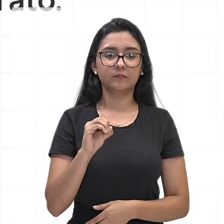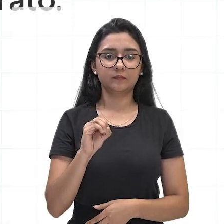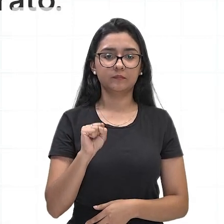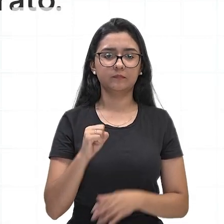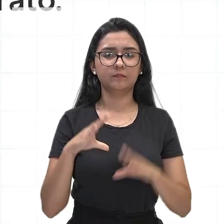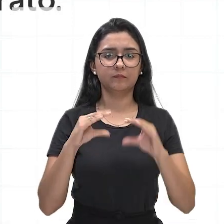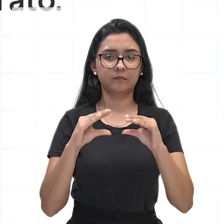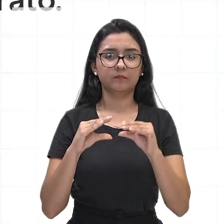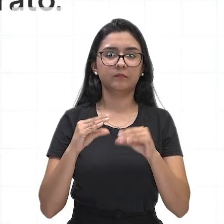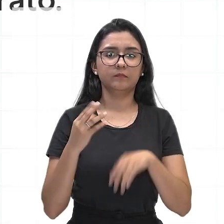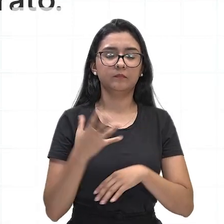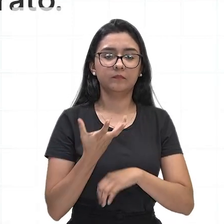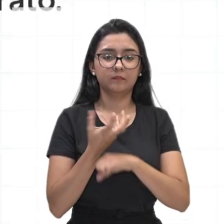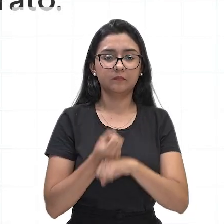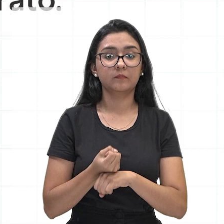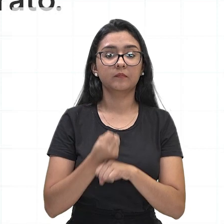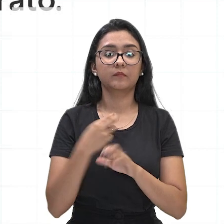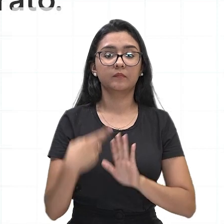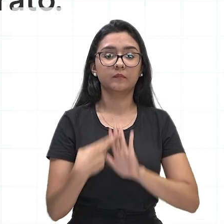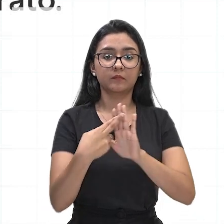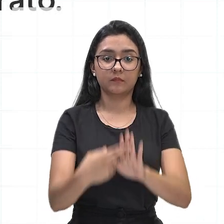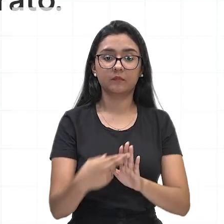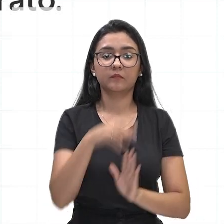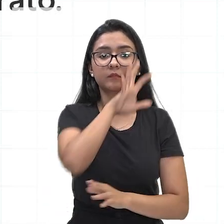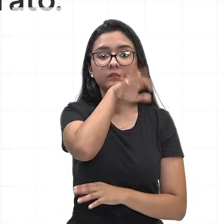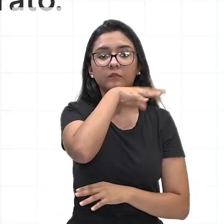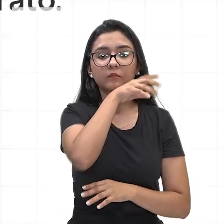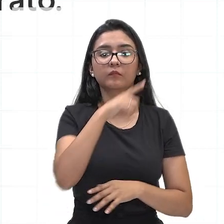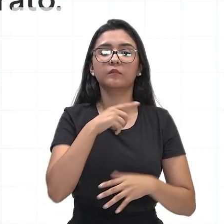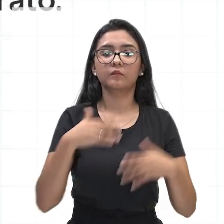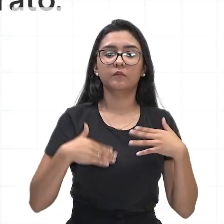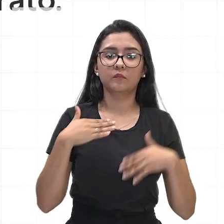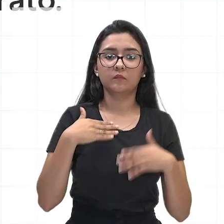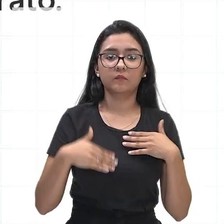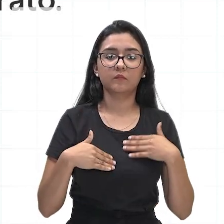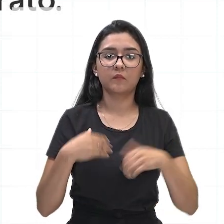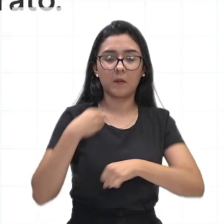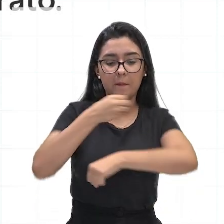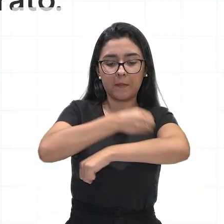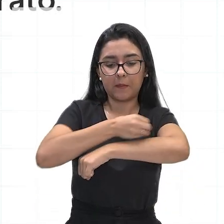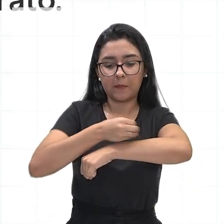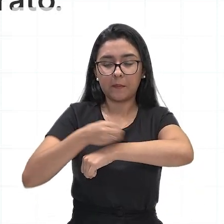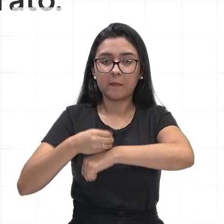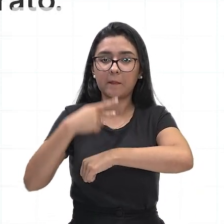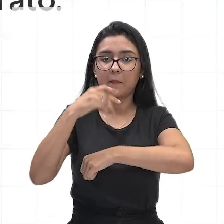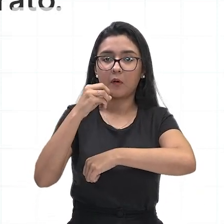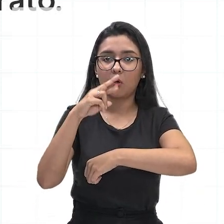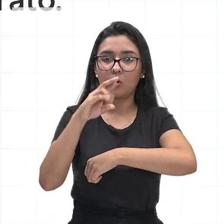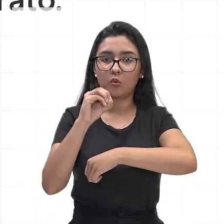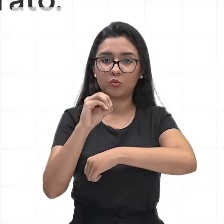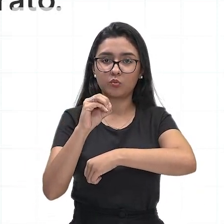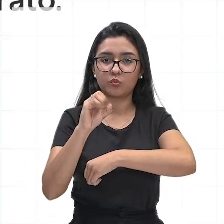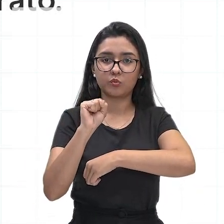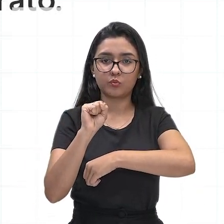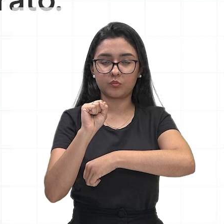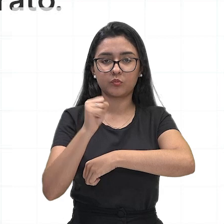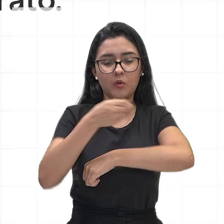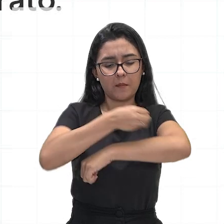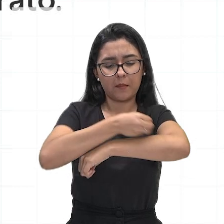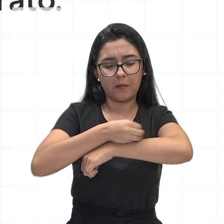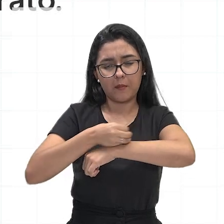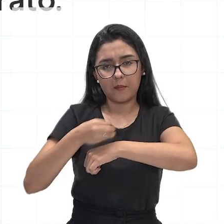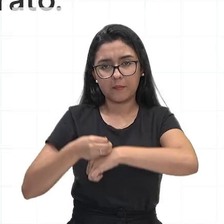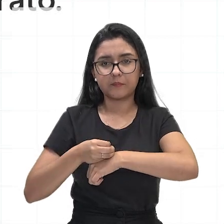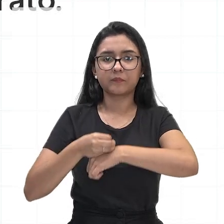esse grupo ele é representado por animais que possuem o corpo rico em poros, por isso esse nome aí, ó,